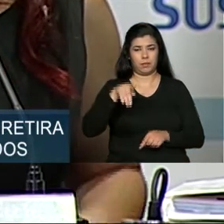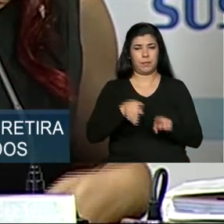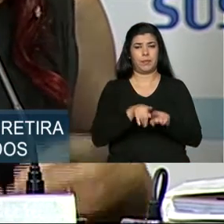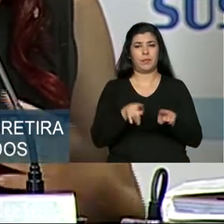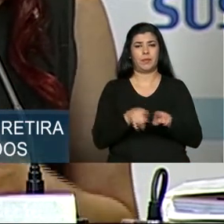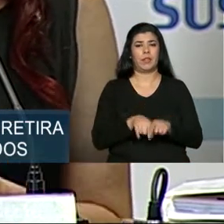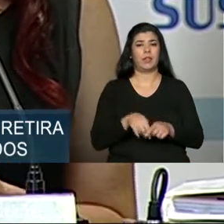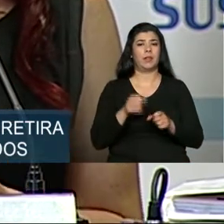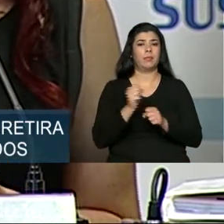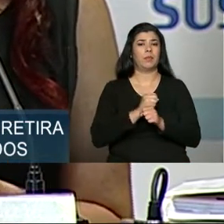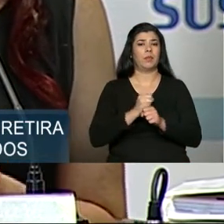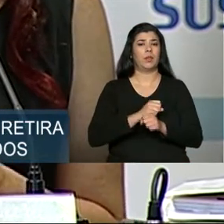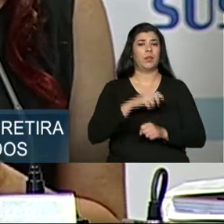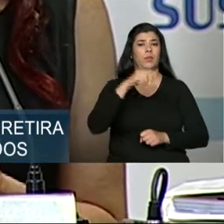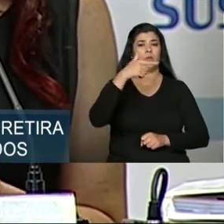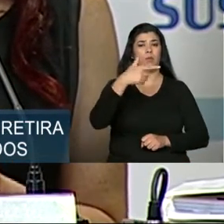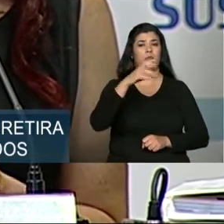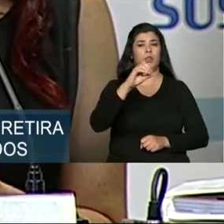Em 2013,